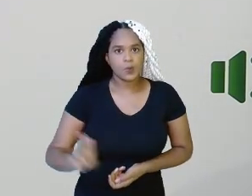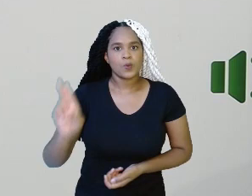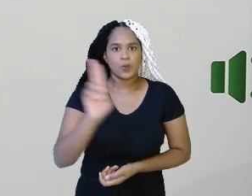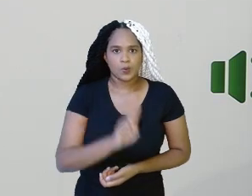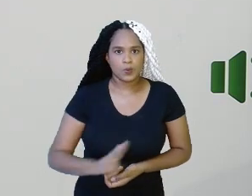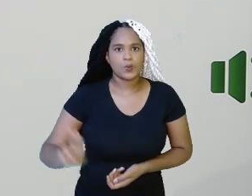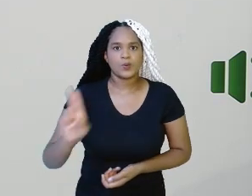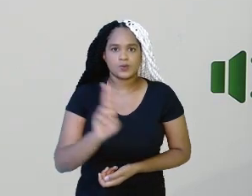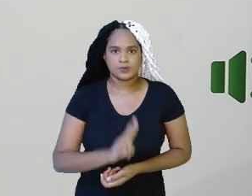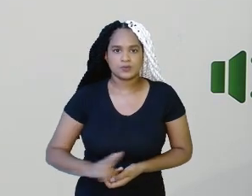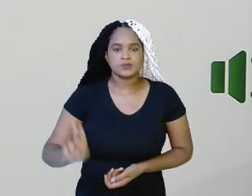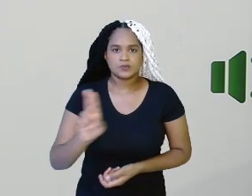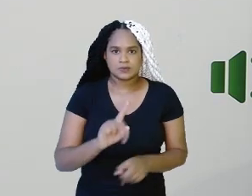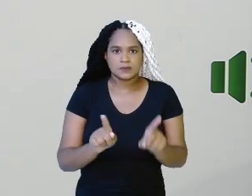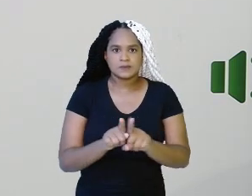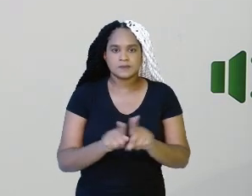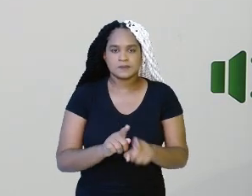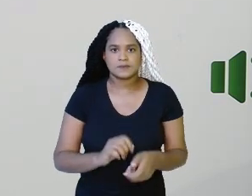formas, o urucum também.